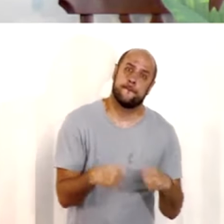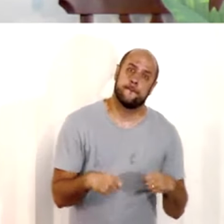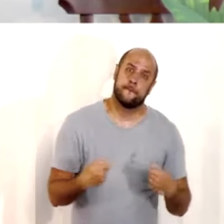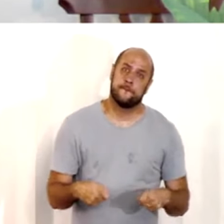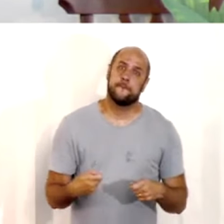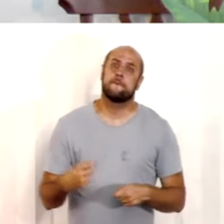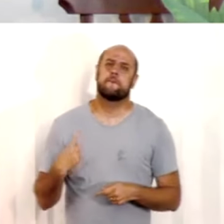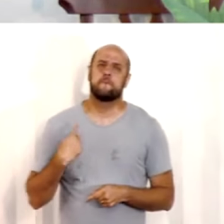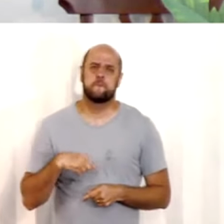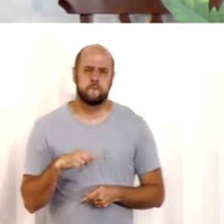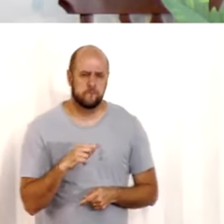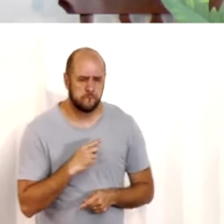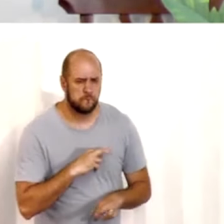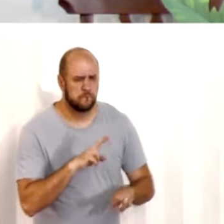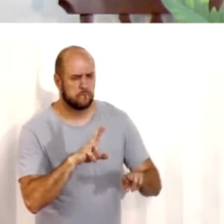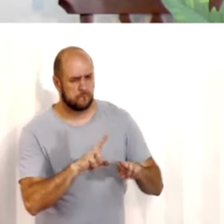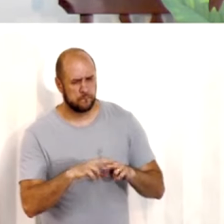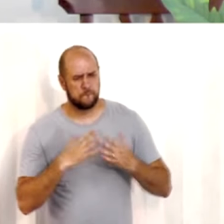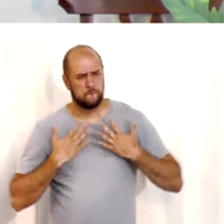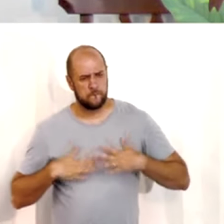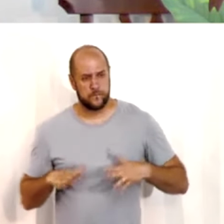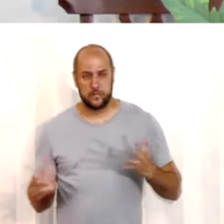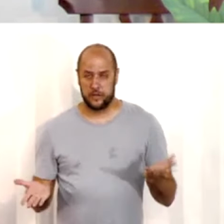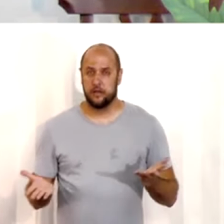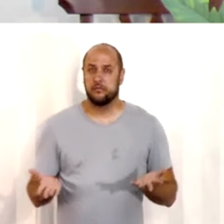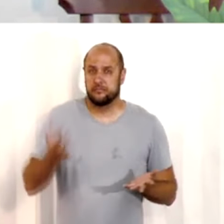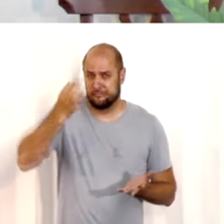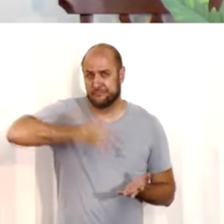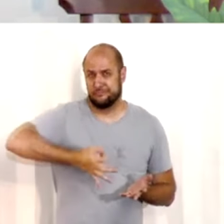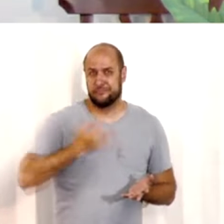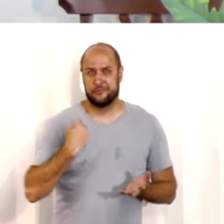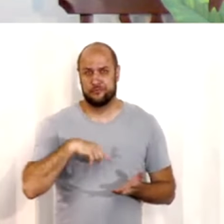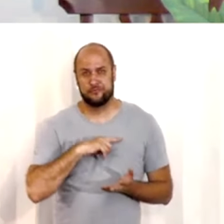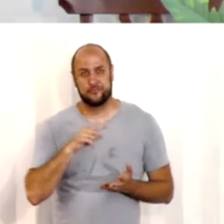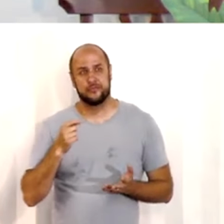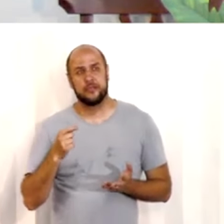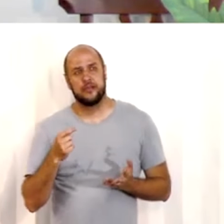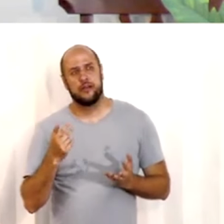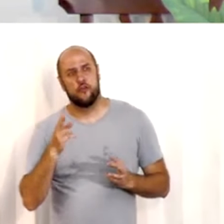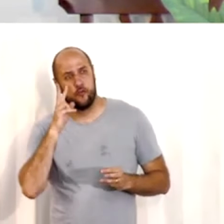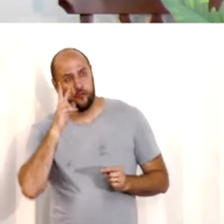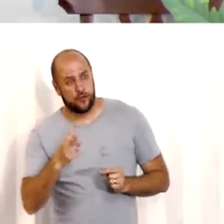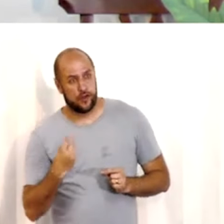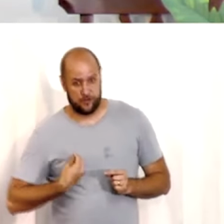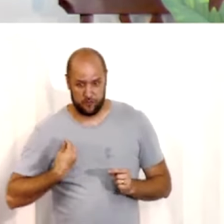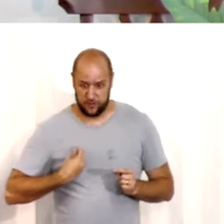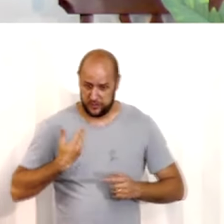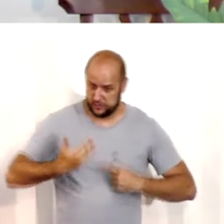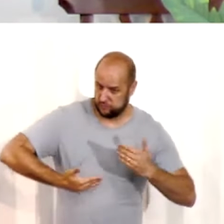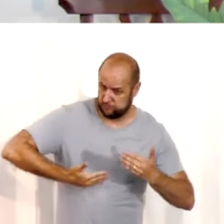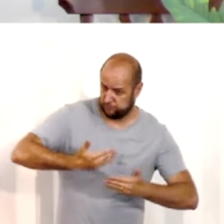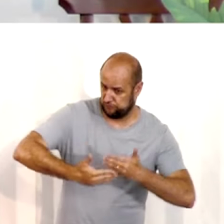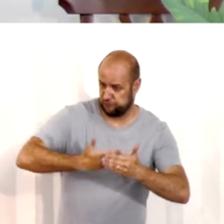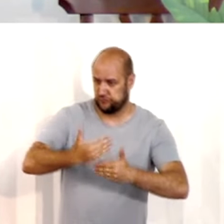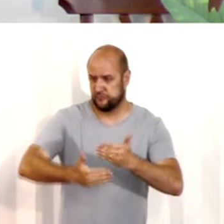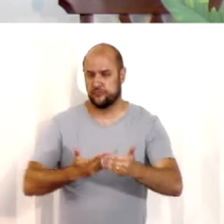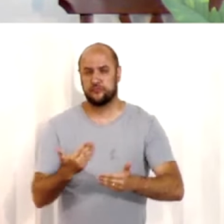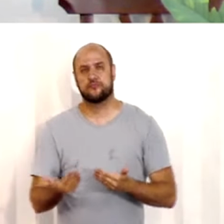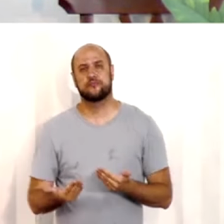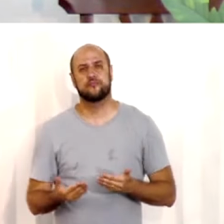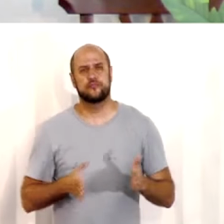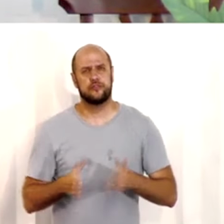do lado, conversar. É claro que há fatos que são necessários. Mas já pensou quando a mesma pessoa diz sempre isso? Você não acha que